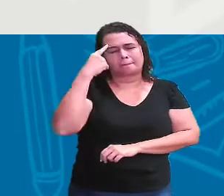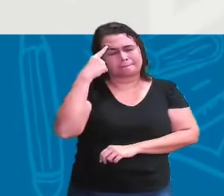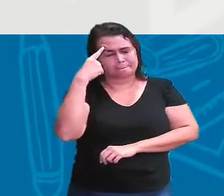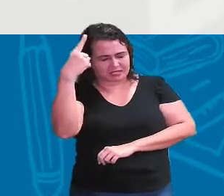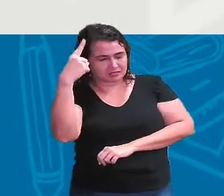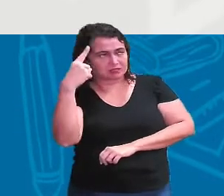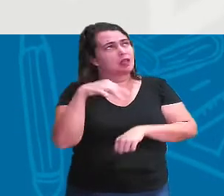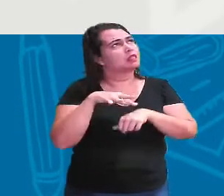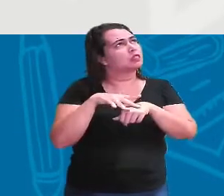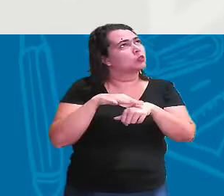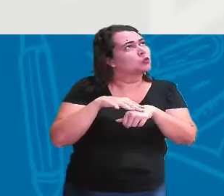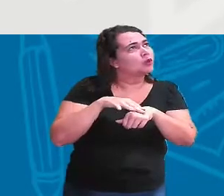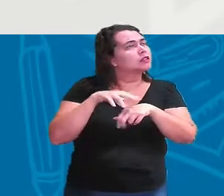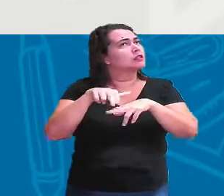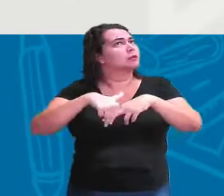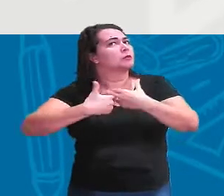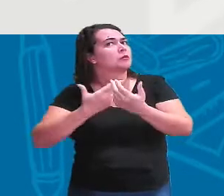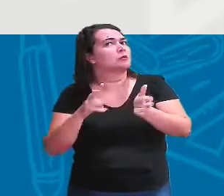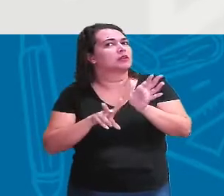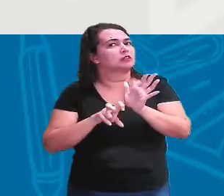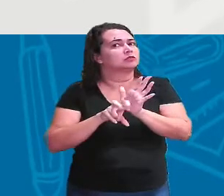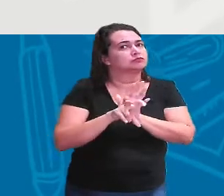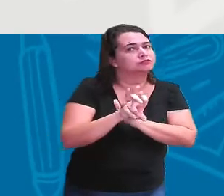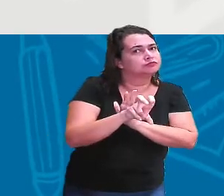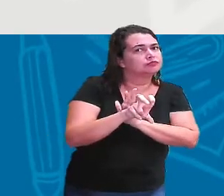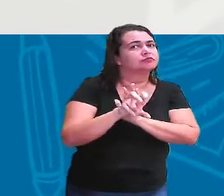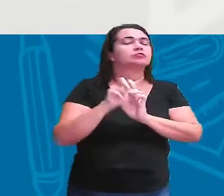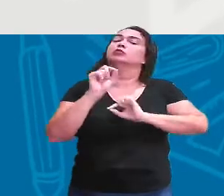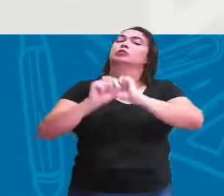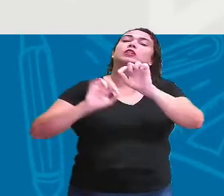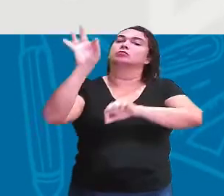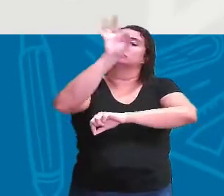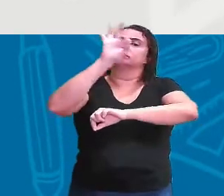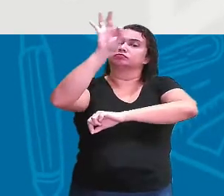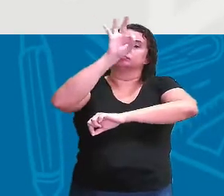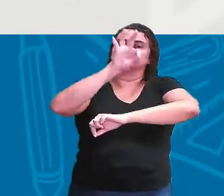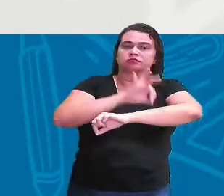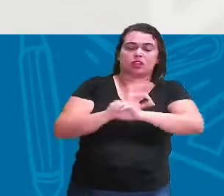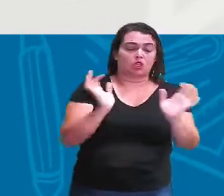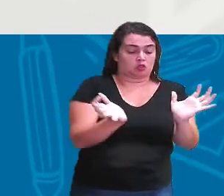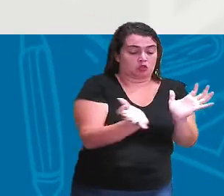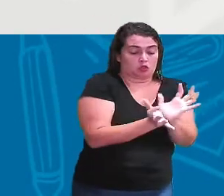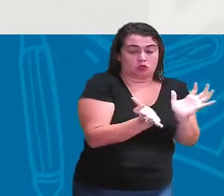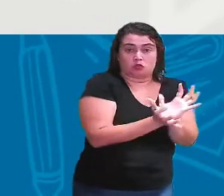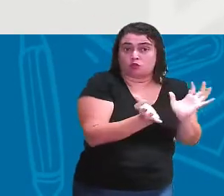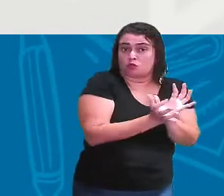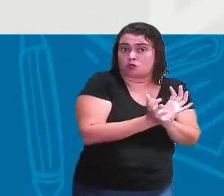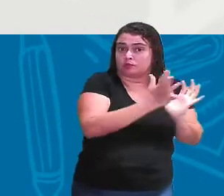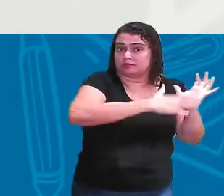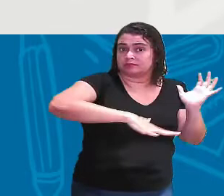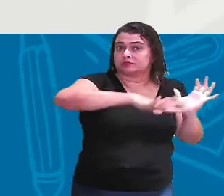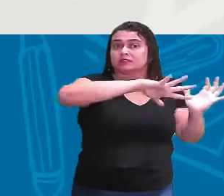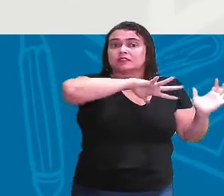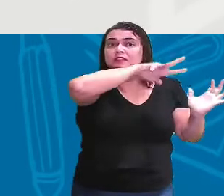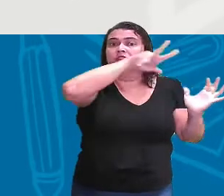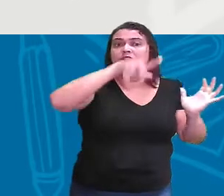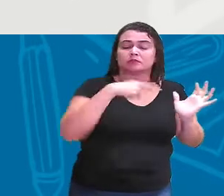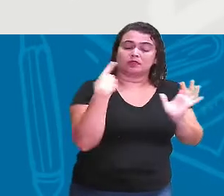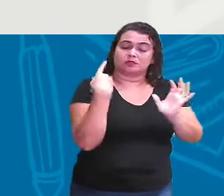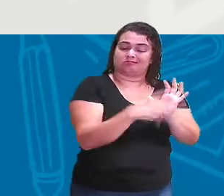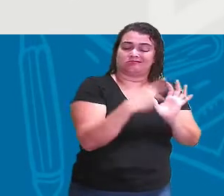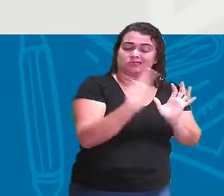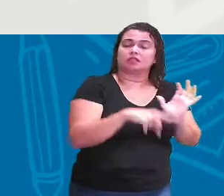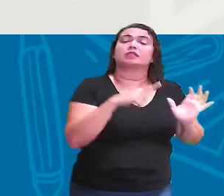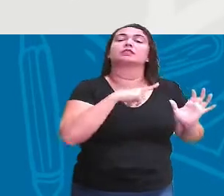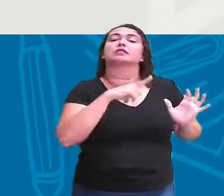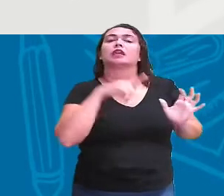um grupo de animais que dentre eles a gente encontra quem? Os insetos, tá? Mas eu não vou entrar em detalhes sobre